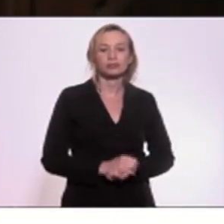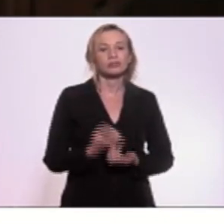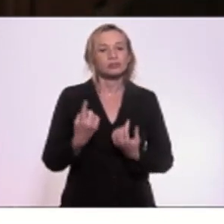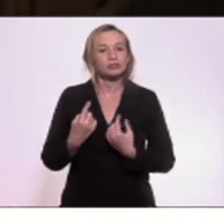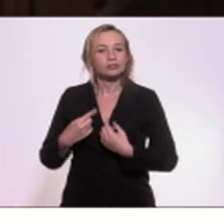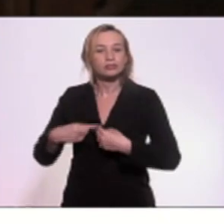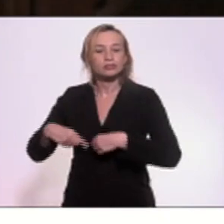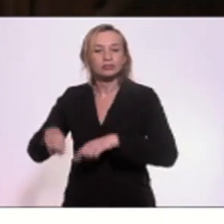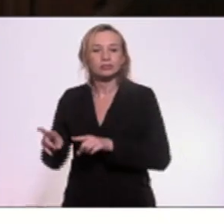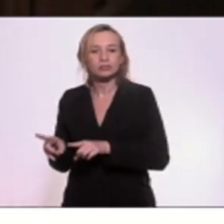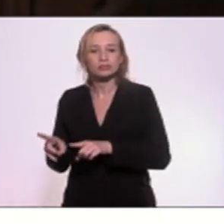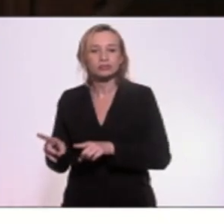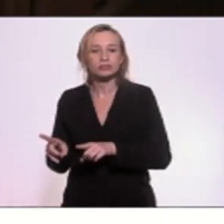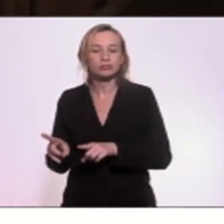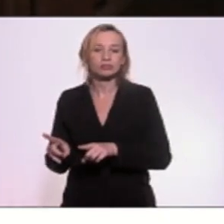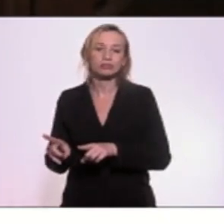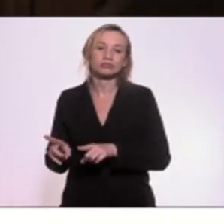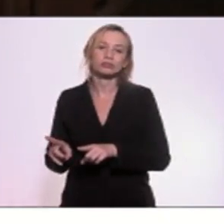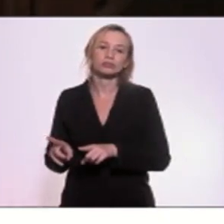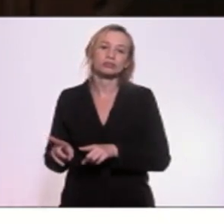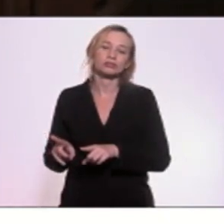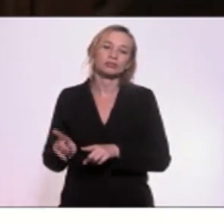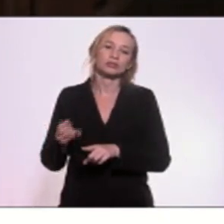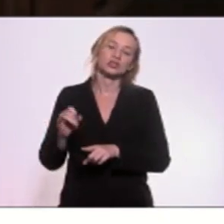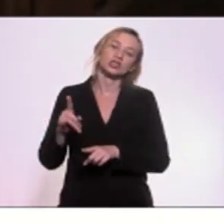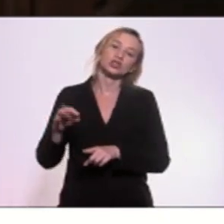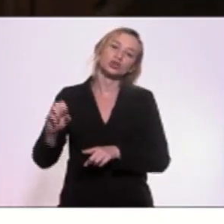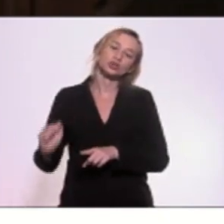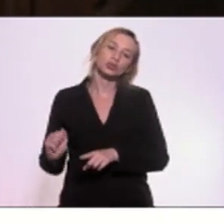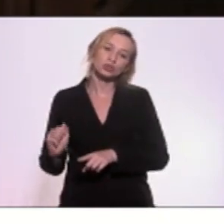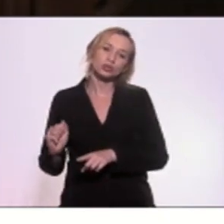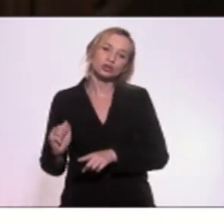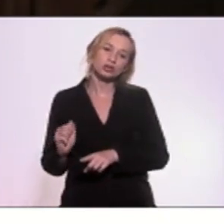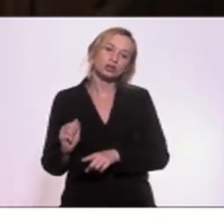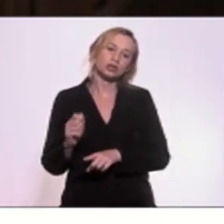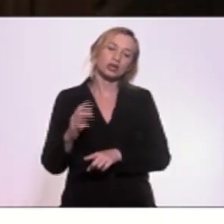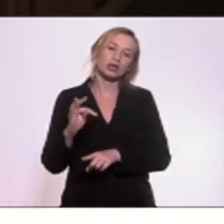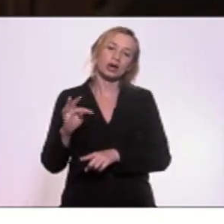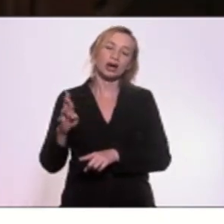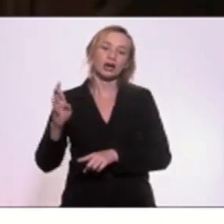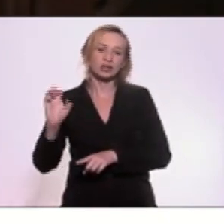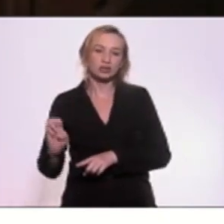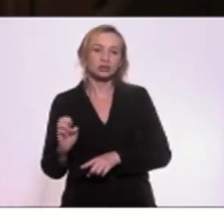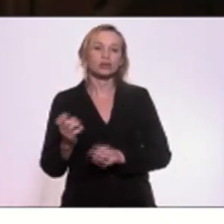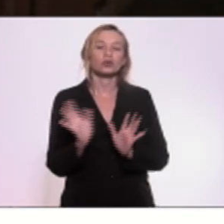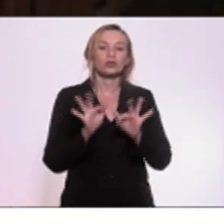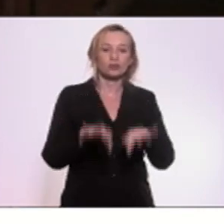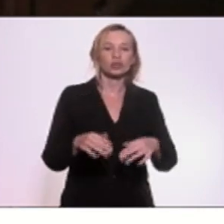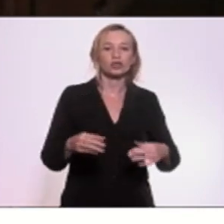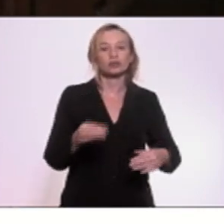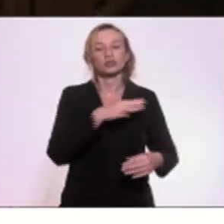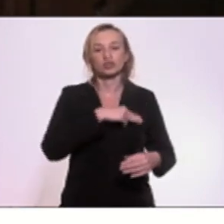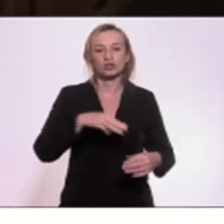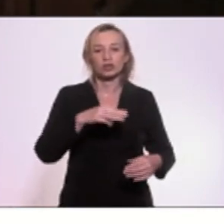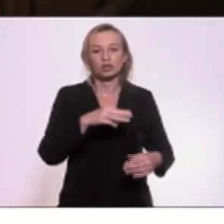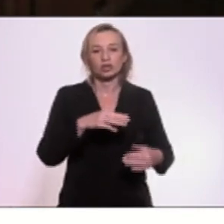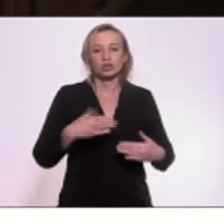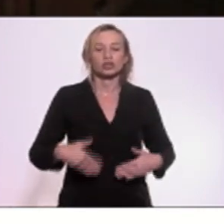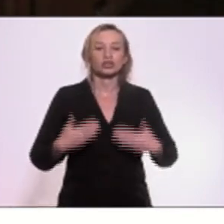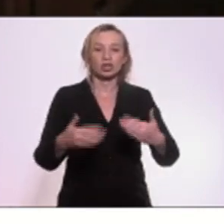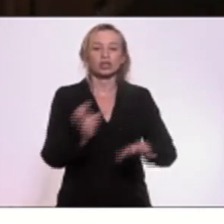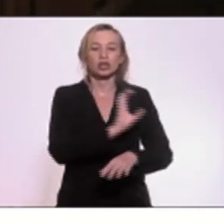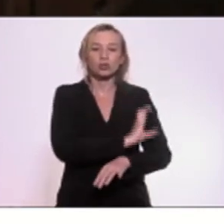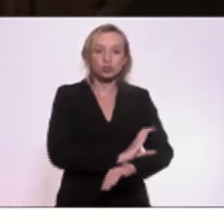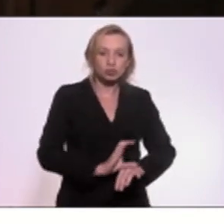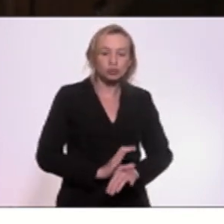censura nas artes, contra o fim do Ministério da Cultura, contra os